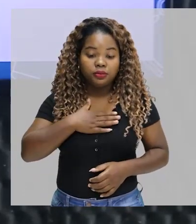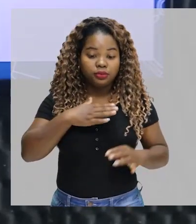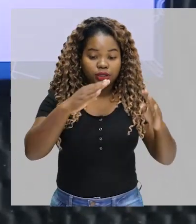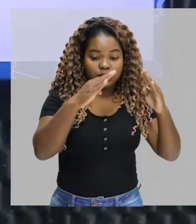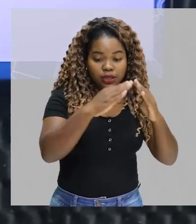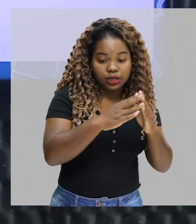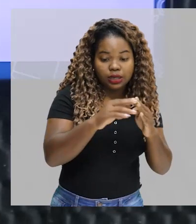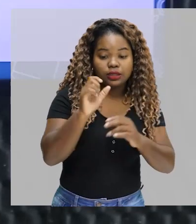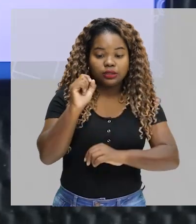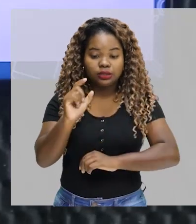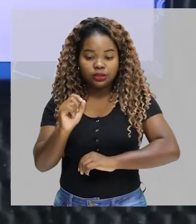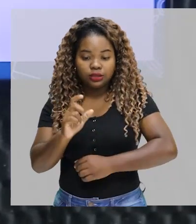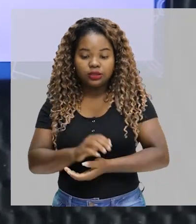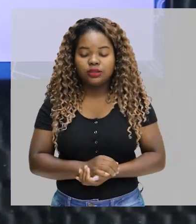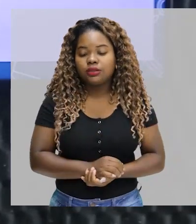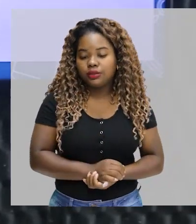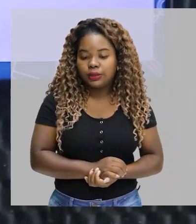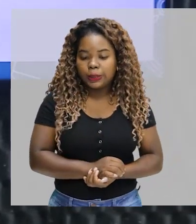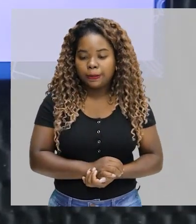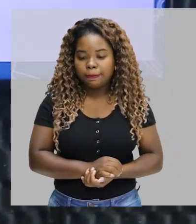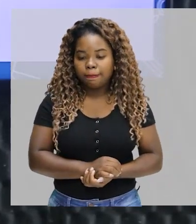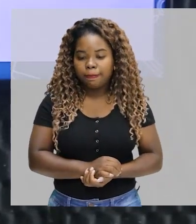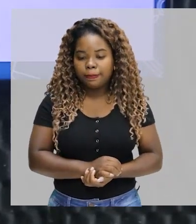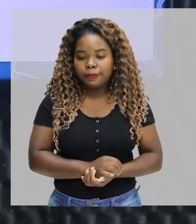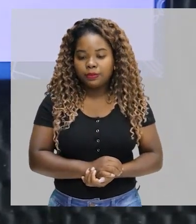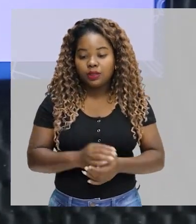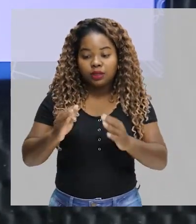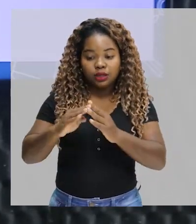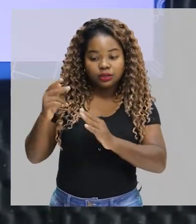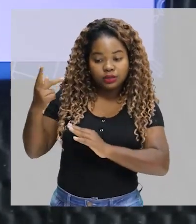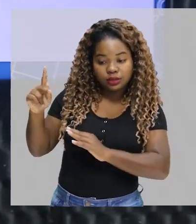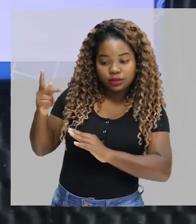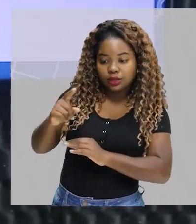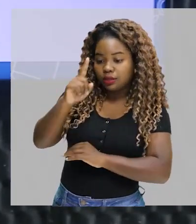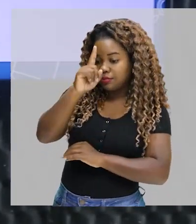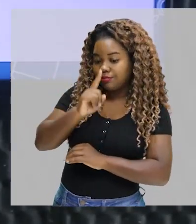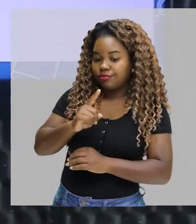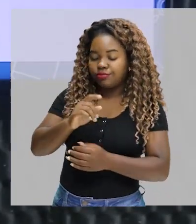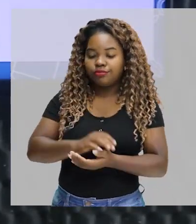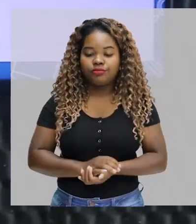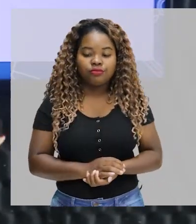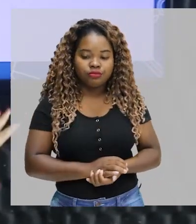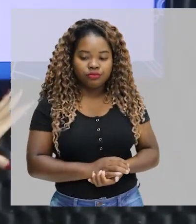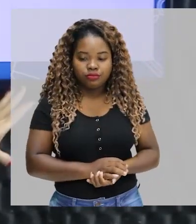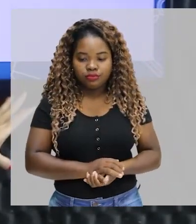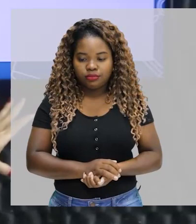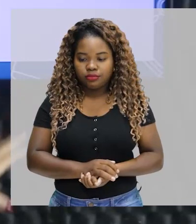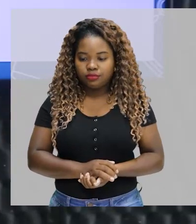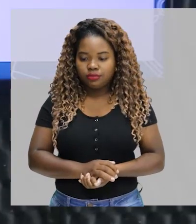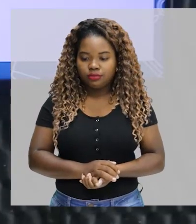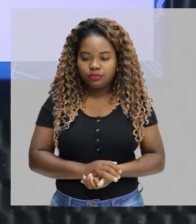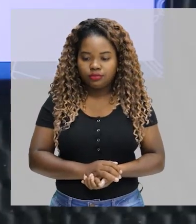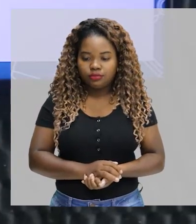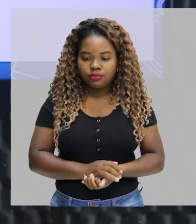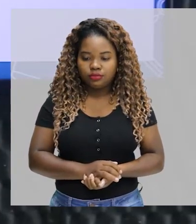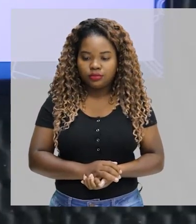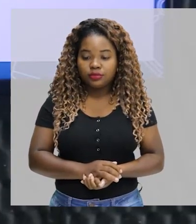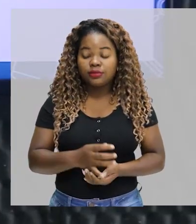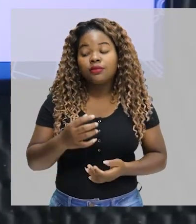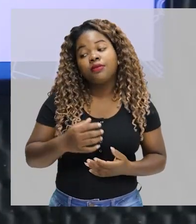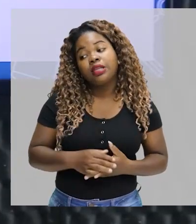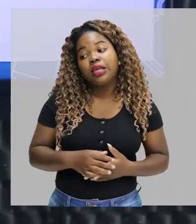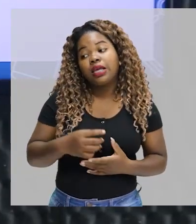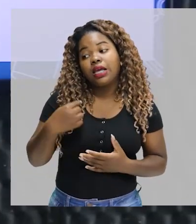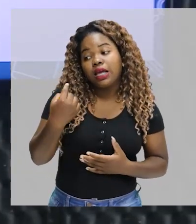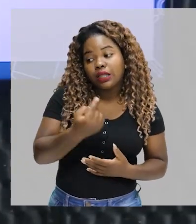azul. His house is yellow, a casa dele é amarela. Ours is green, a